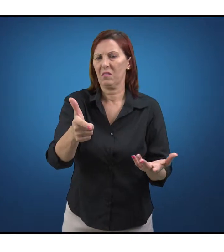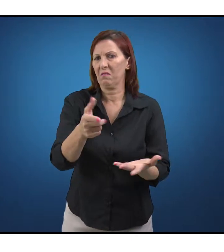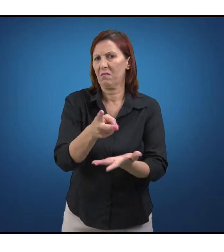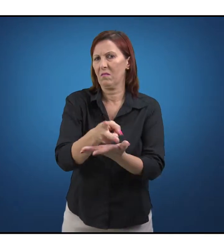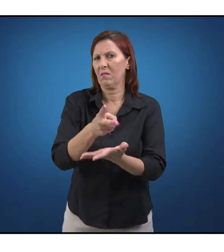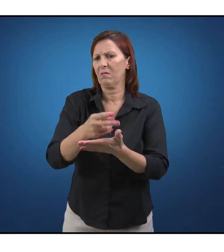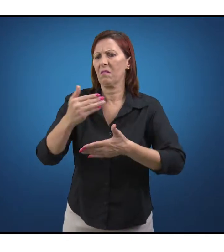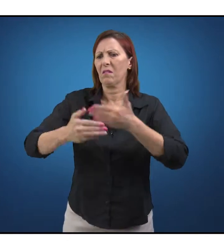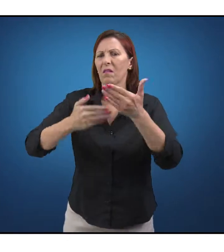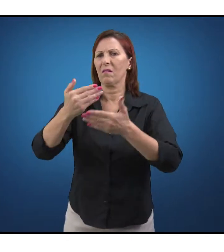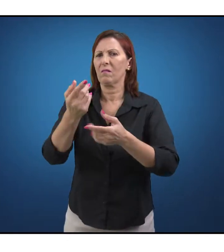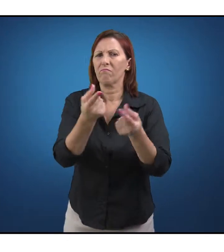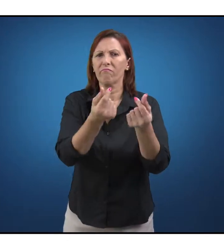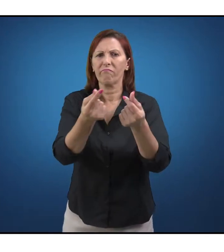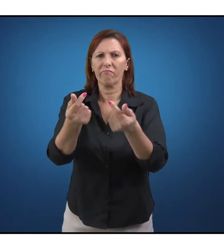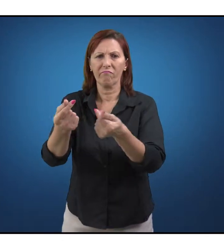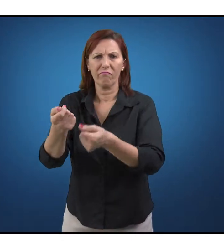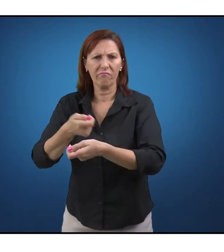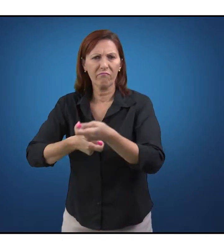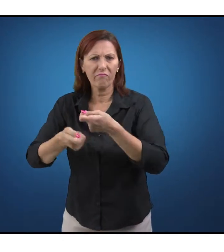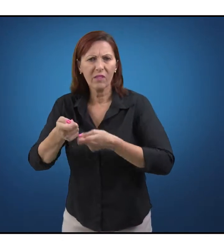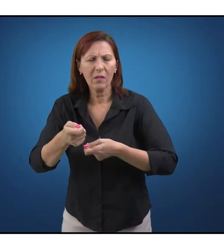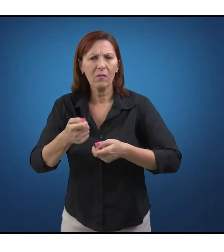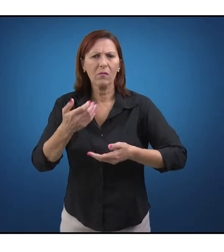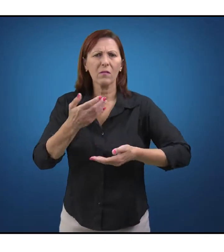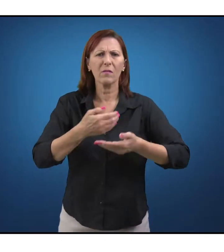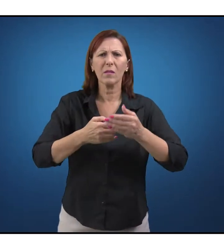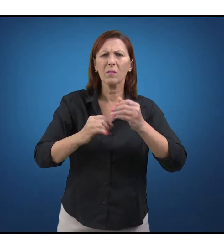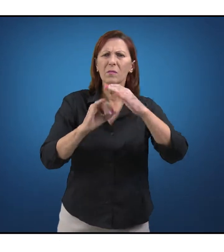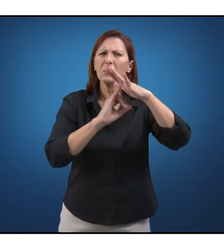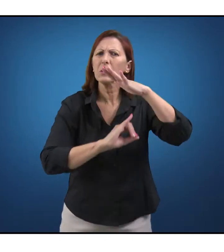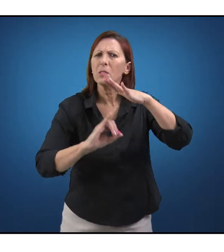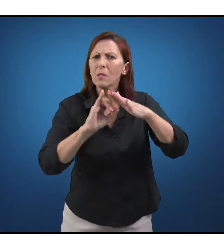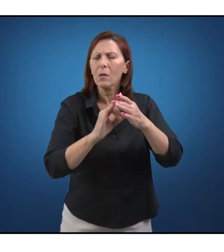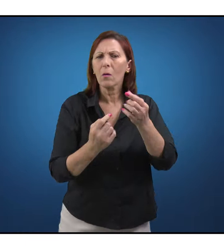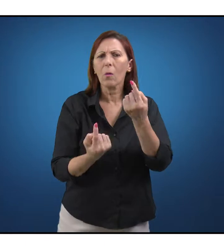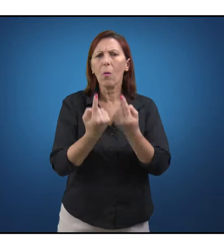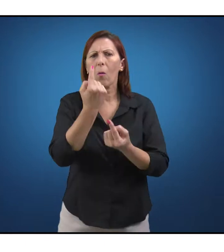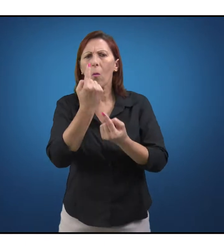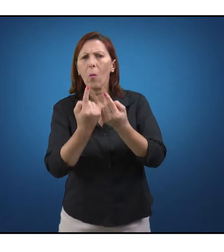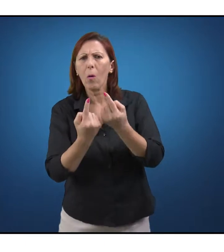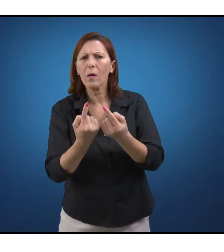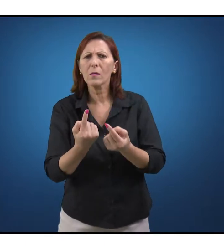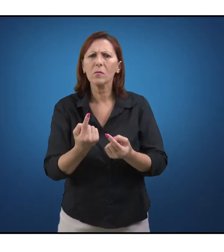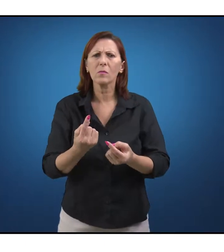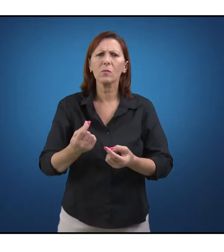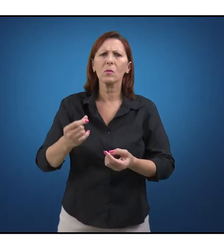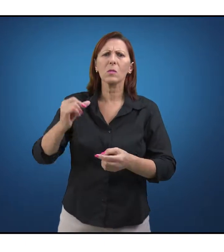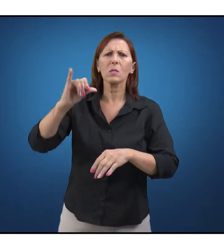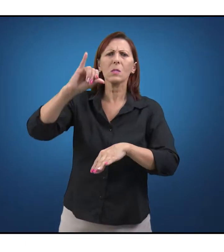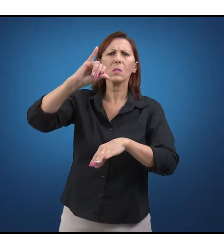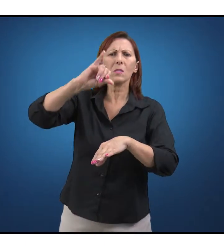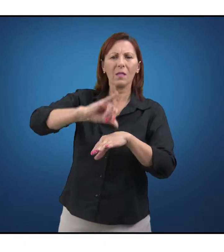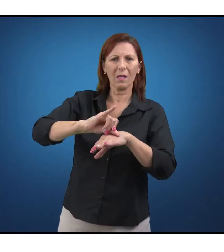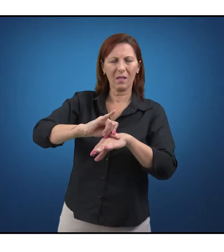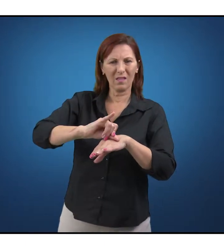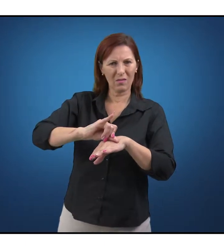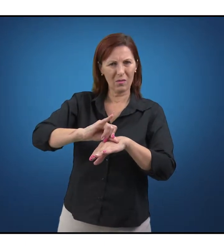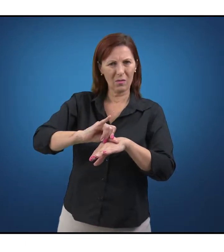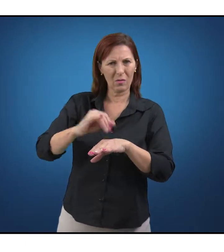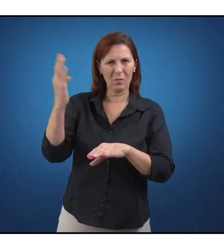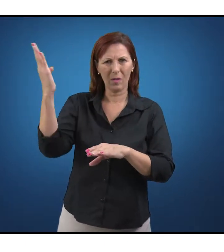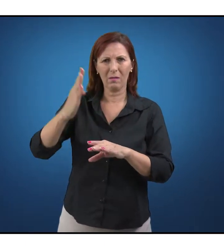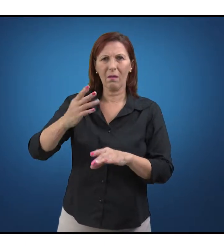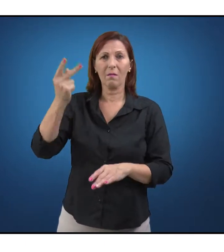desenvolvimento econômico, nós não tínhamos ainda um desenvolvimento industrial. Então, quais eram os grandes centros a nível de Brasil? São